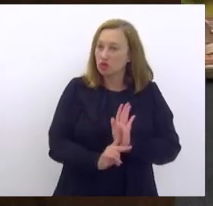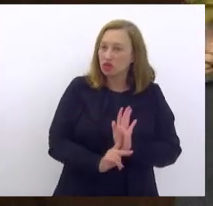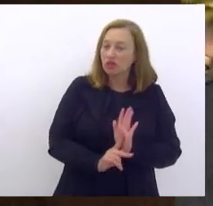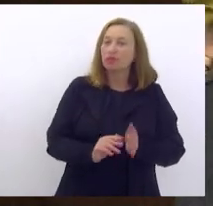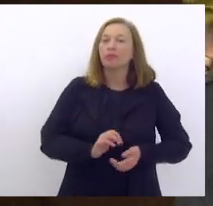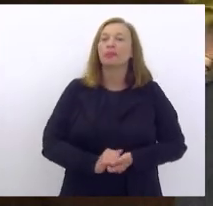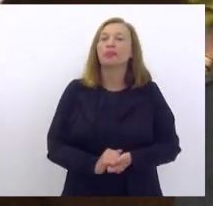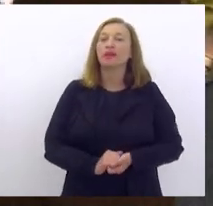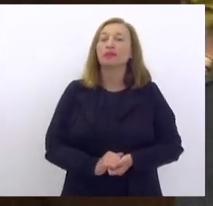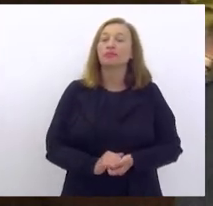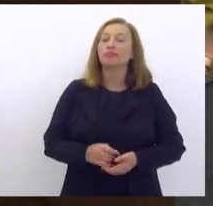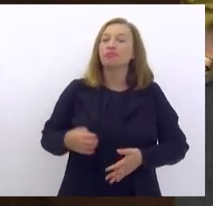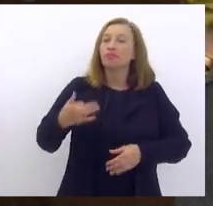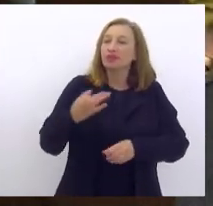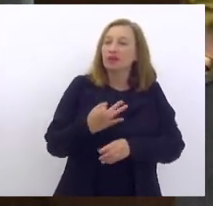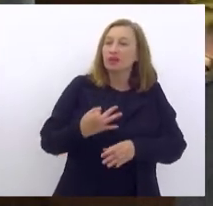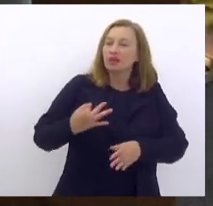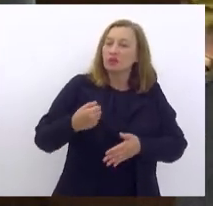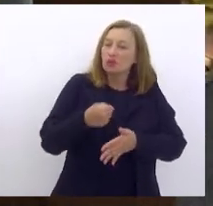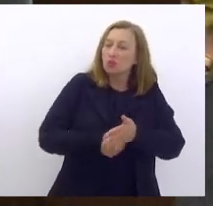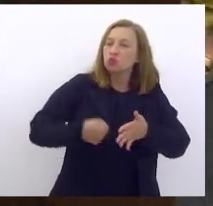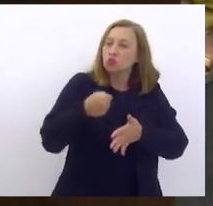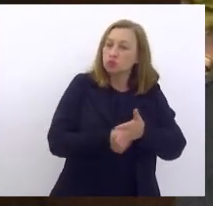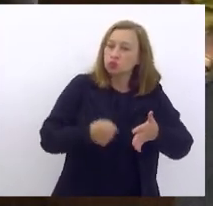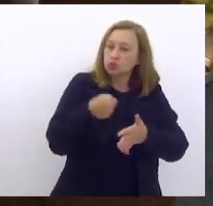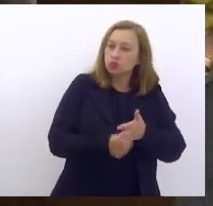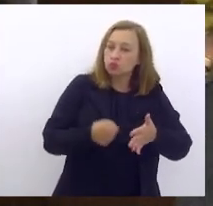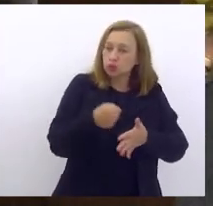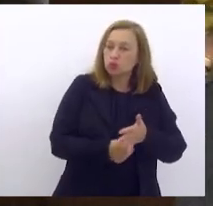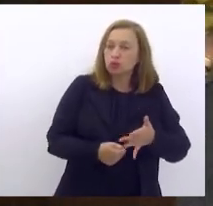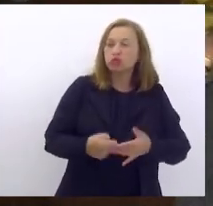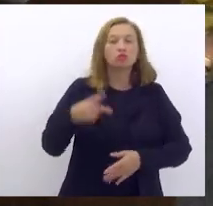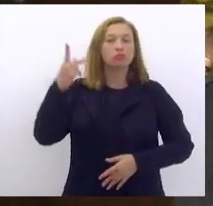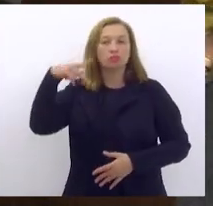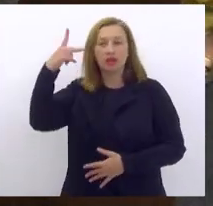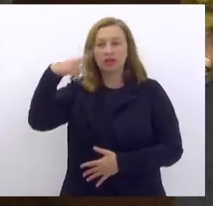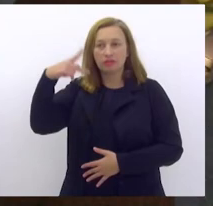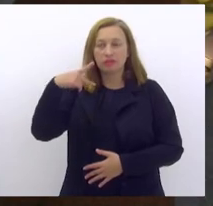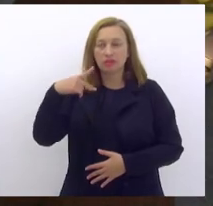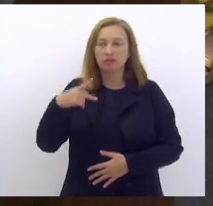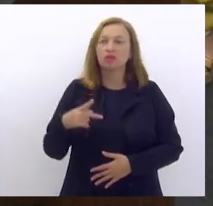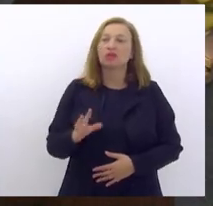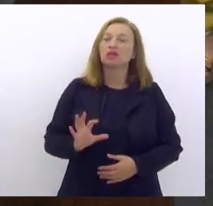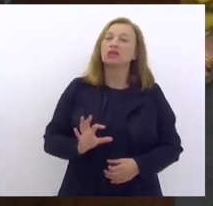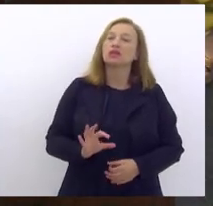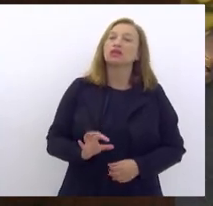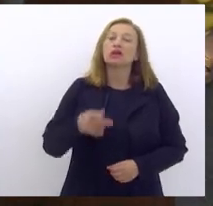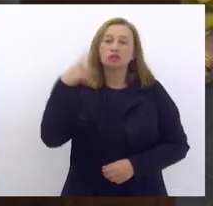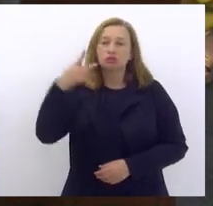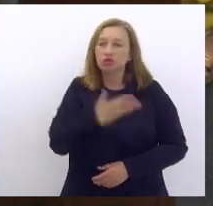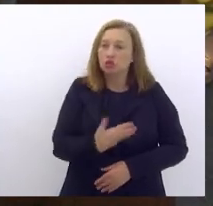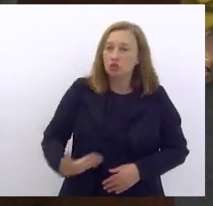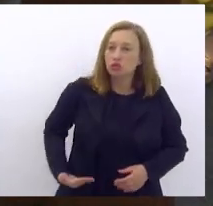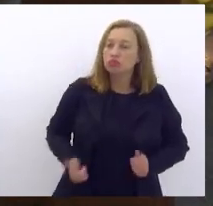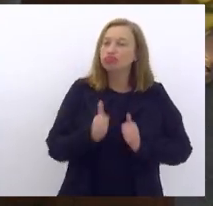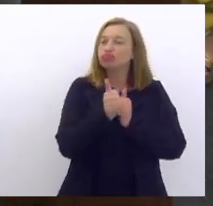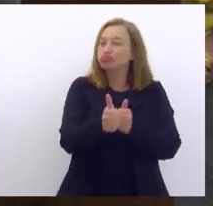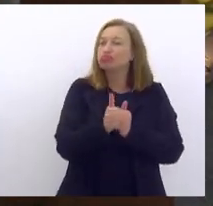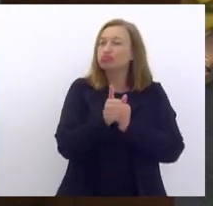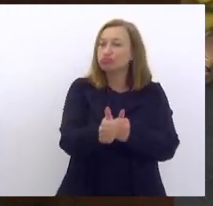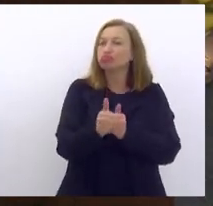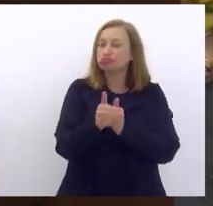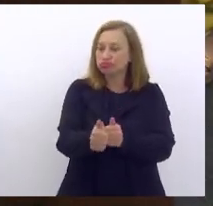que essa é uma tentativa desse parlamento em garantir que as políticas públicas sigam a